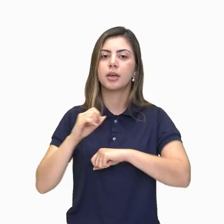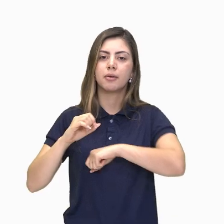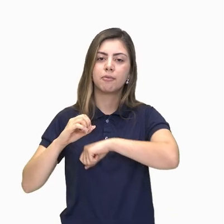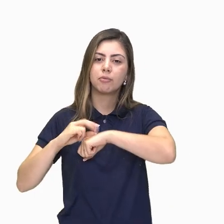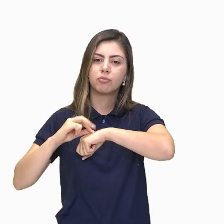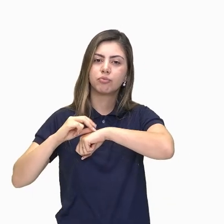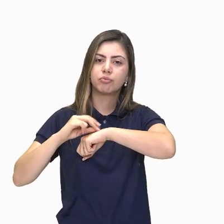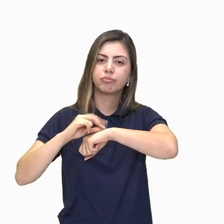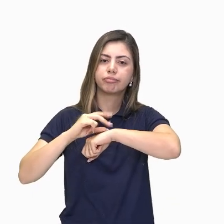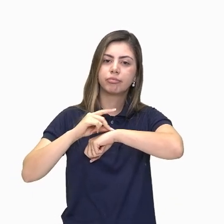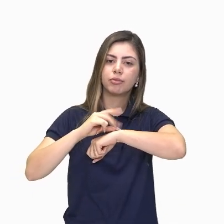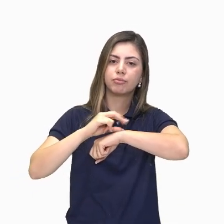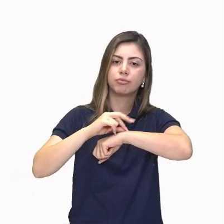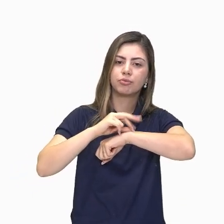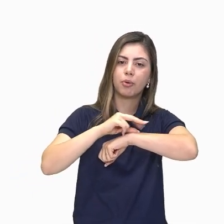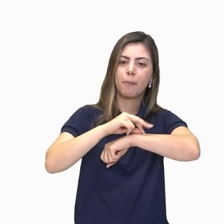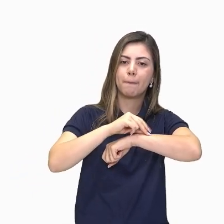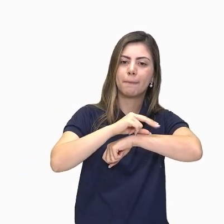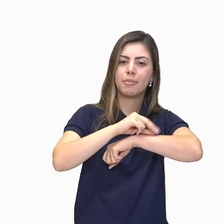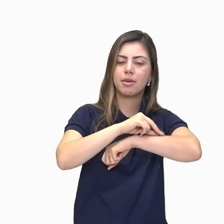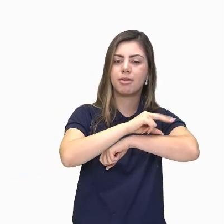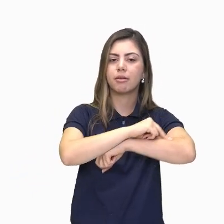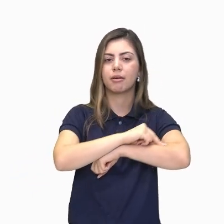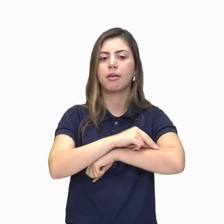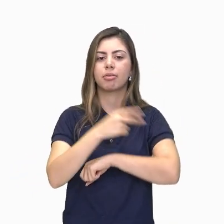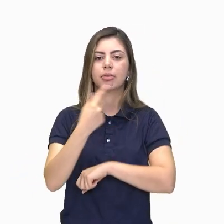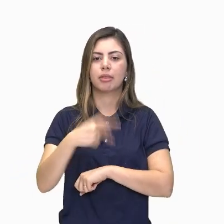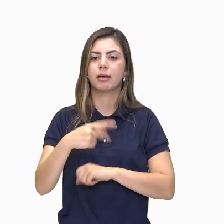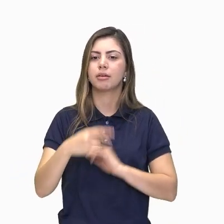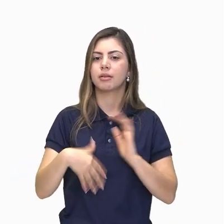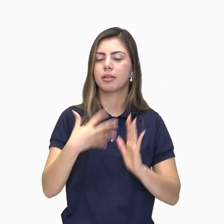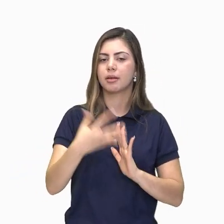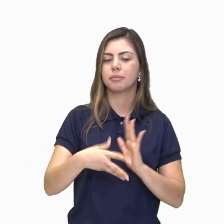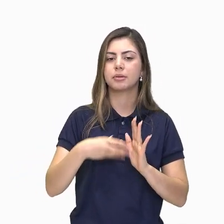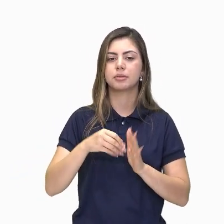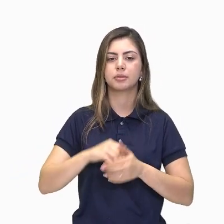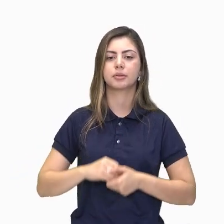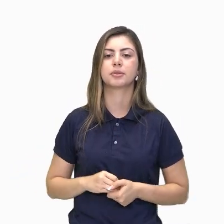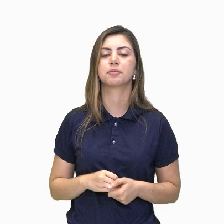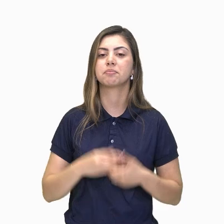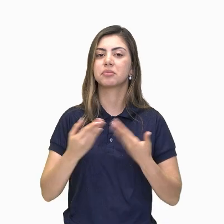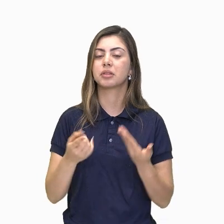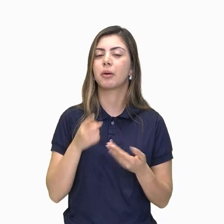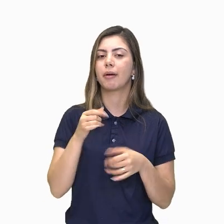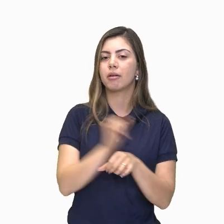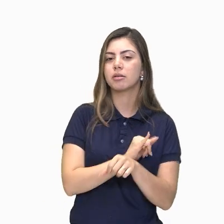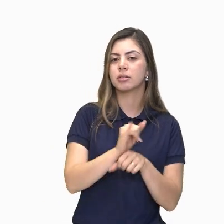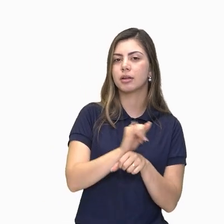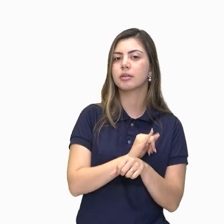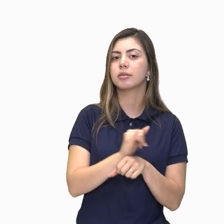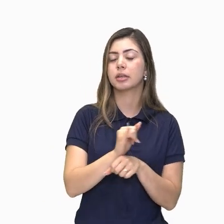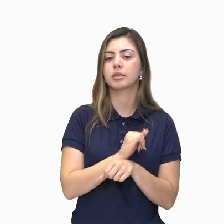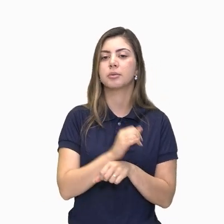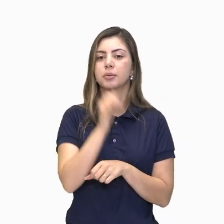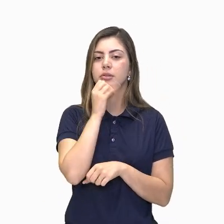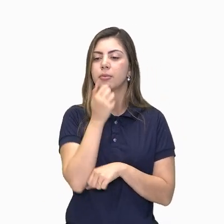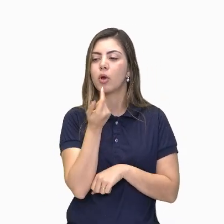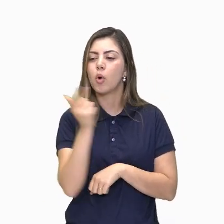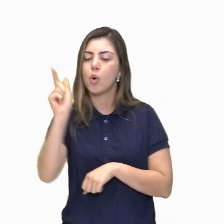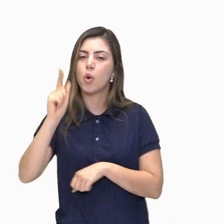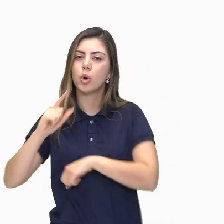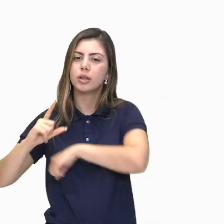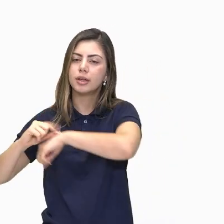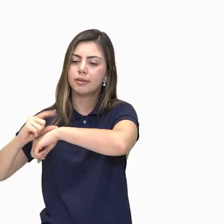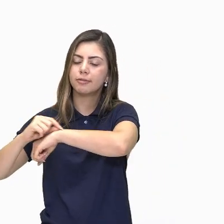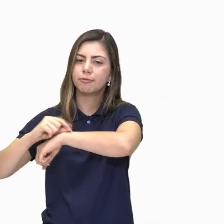Então, elas utilizam uma estratégia bem interessante, né? Elas vão em busca de outras espécies de formiga. Então,